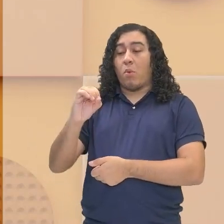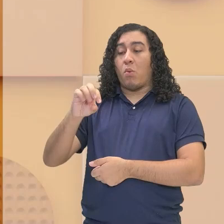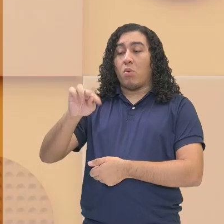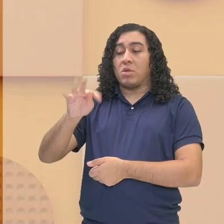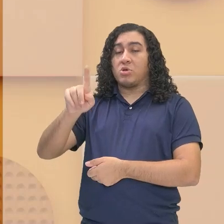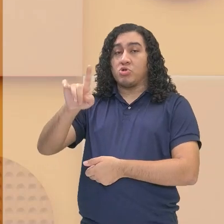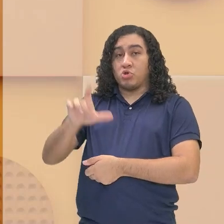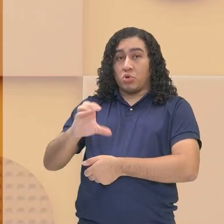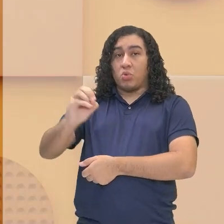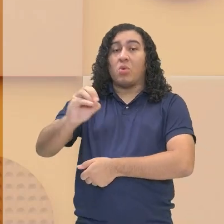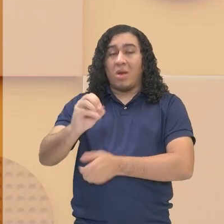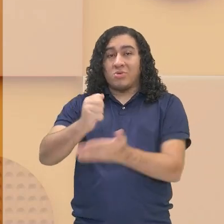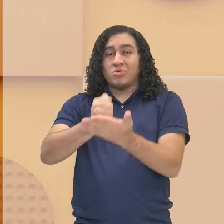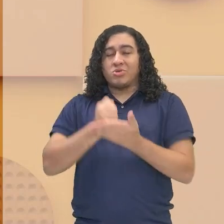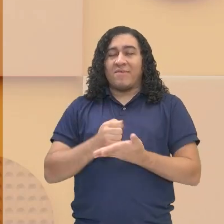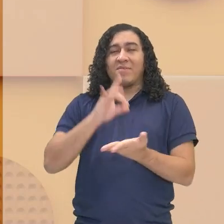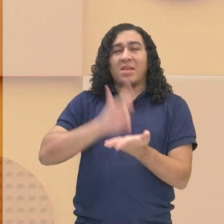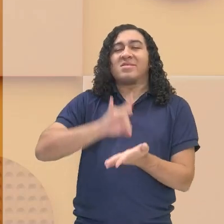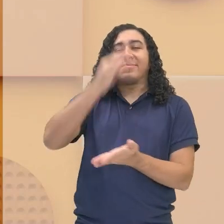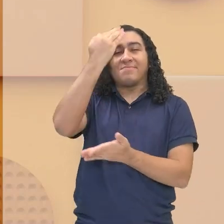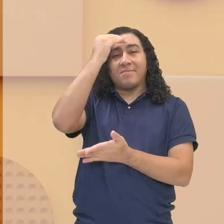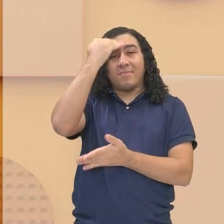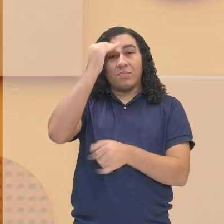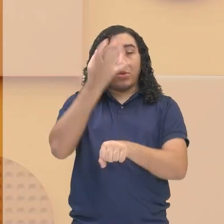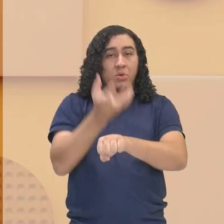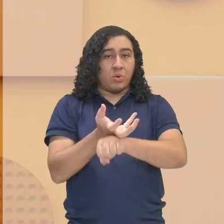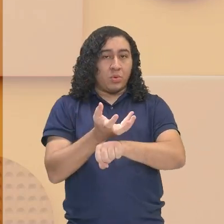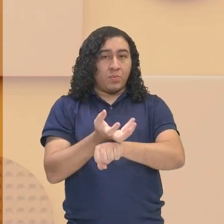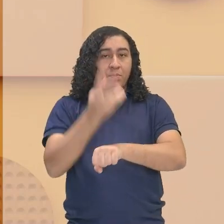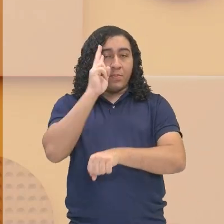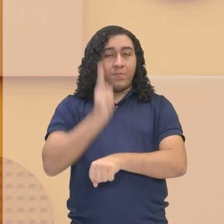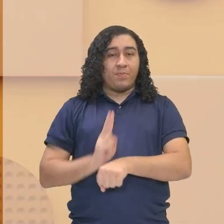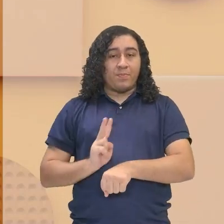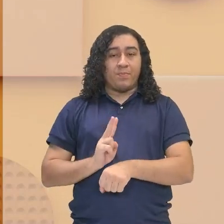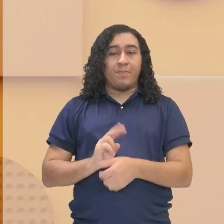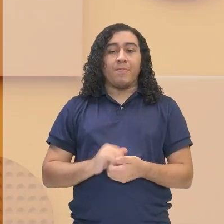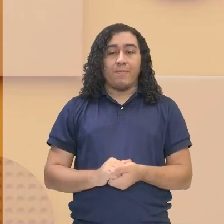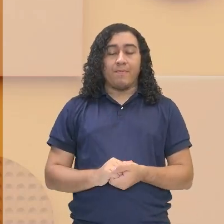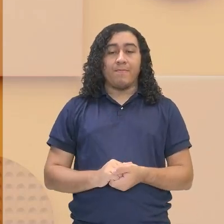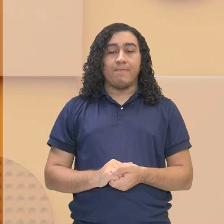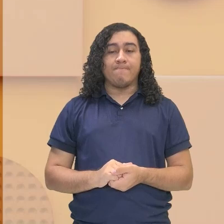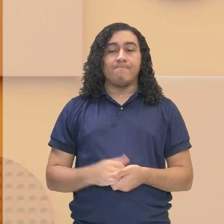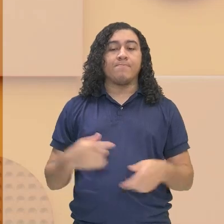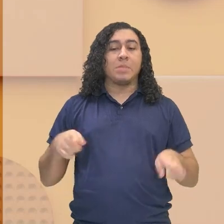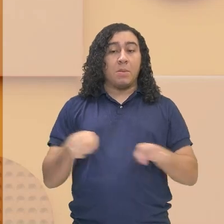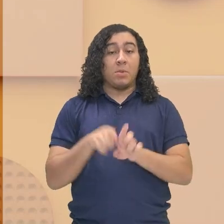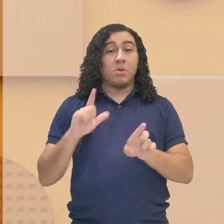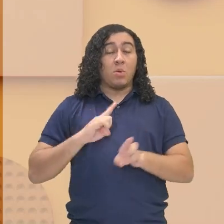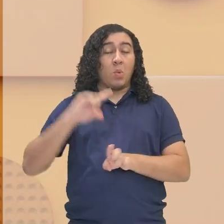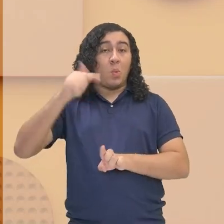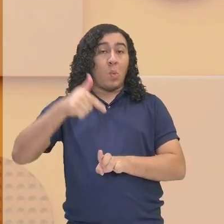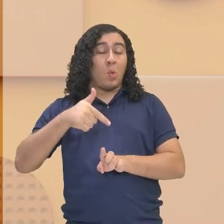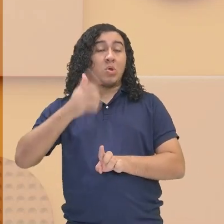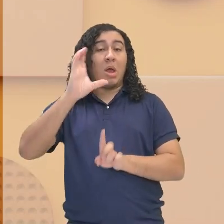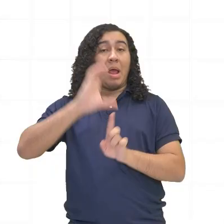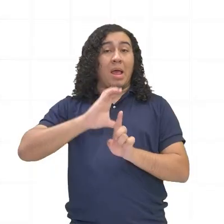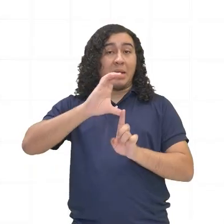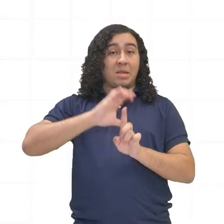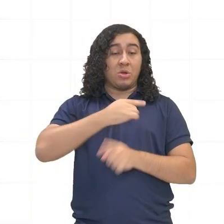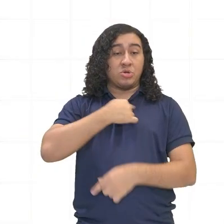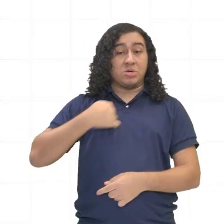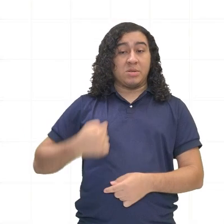a compreender o componente de história. E olha, ainda tem o calendário chinês, né, dos